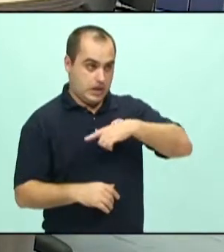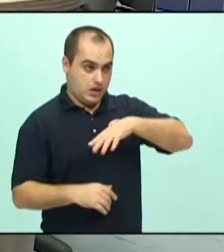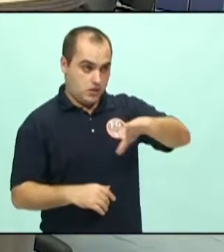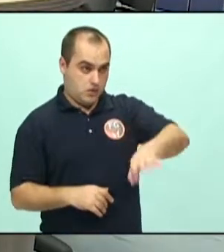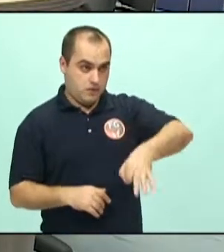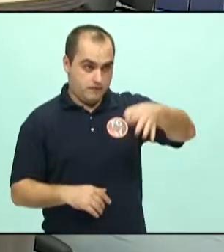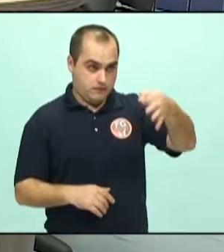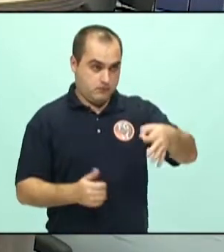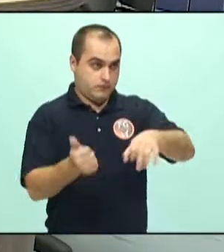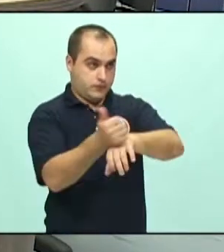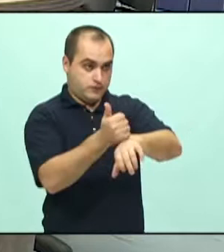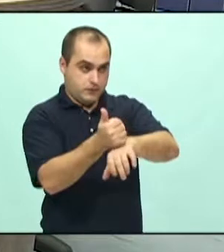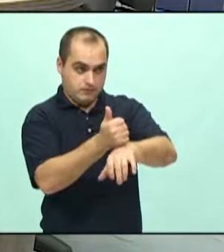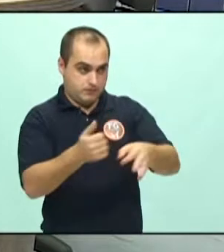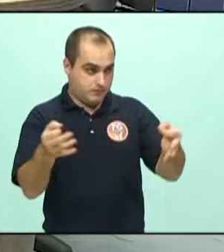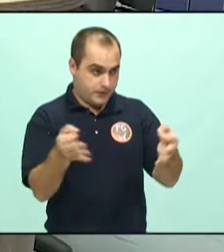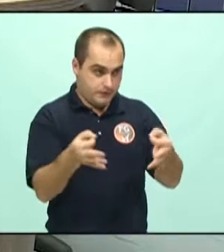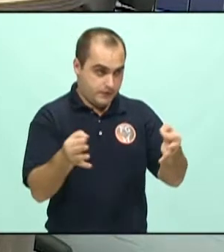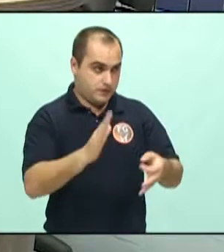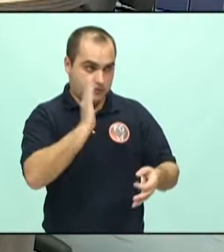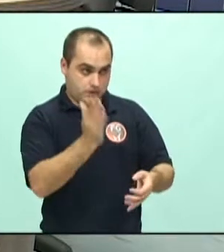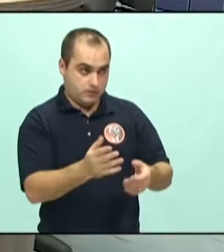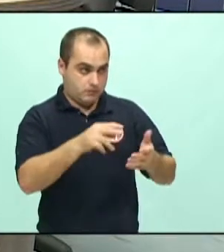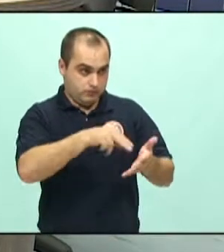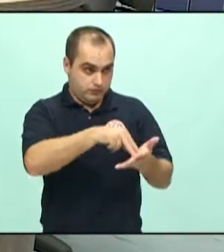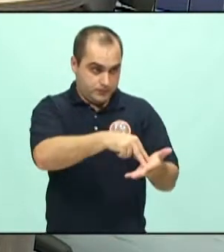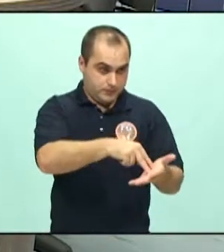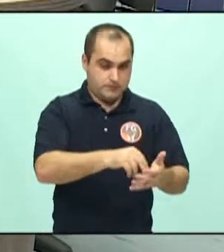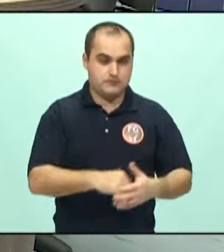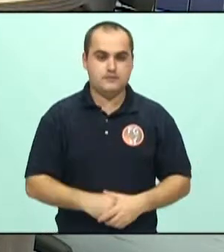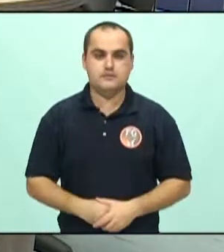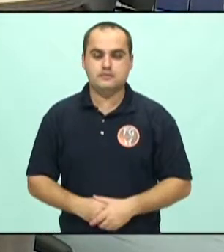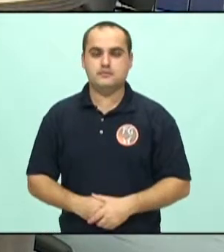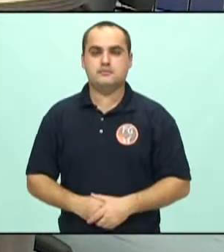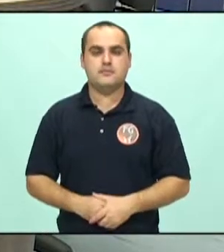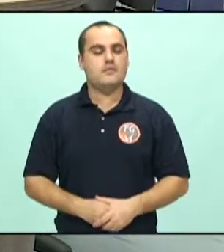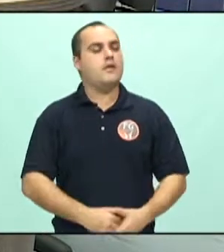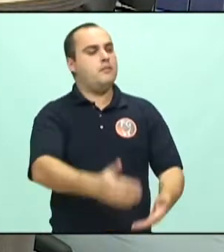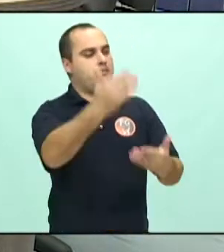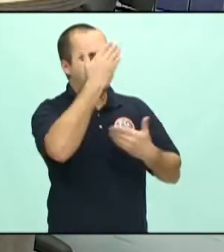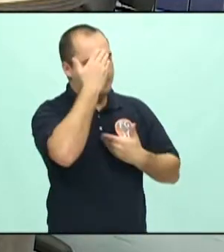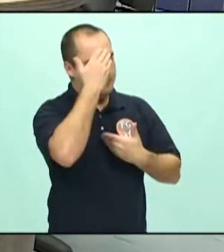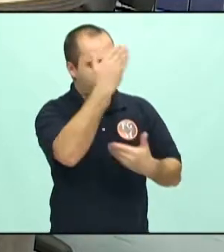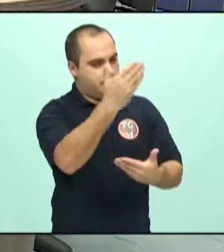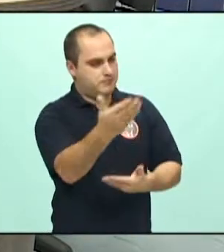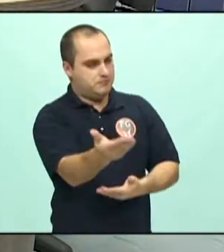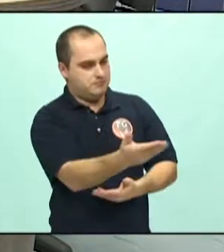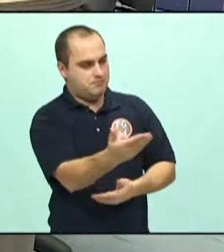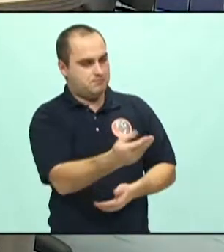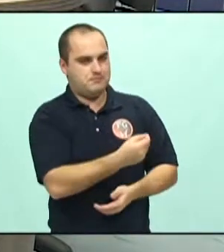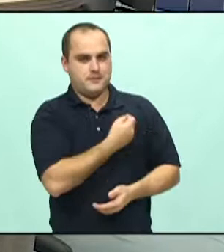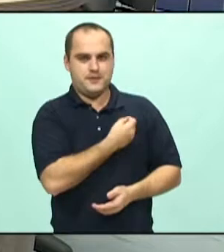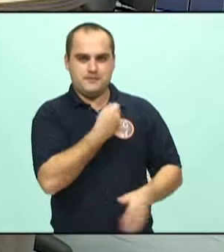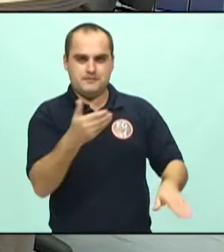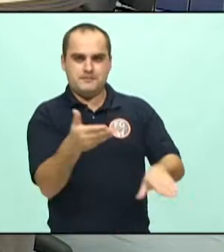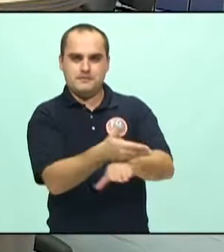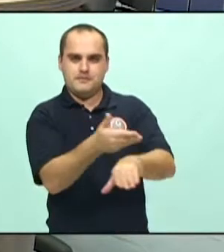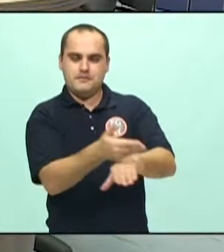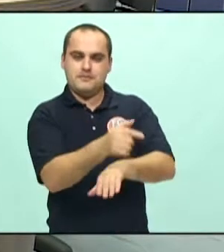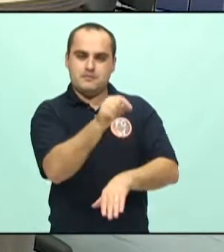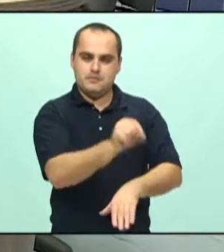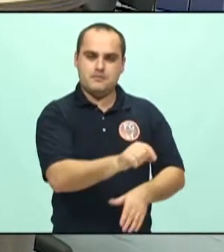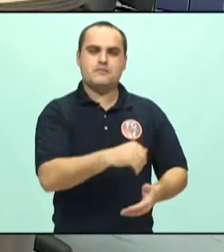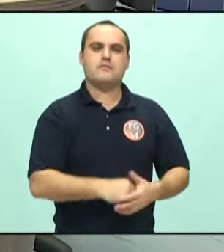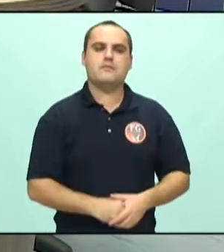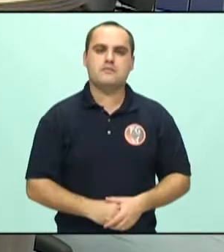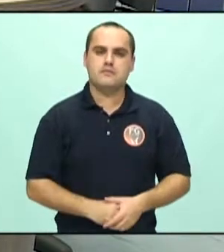manter no mercado. Obrigado pela participação de vocês e deixo